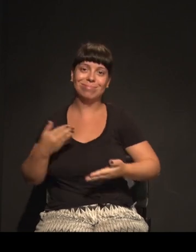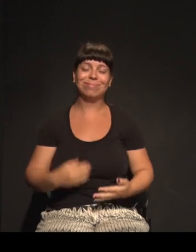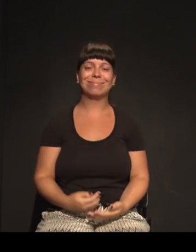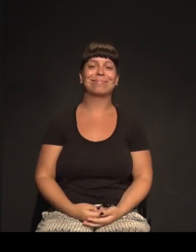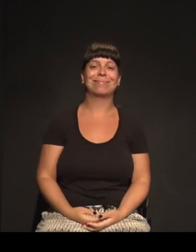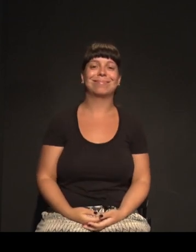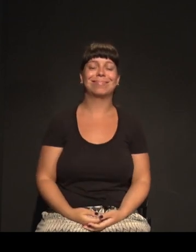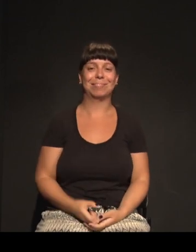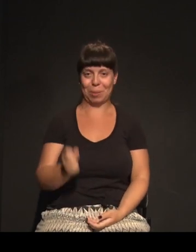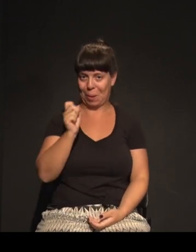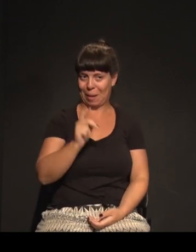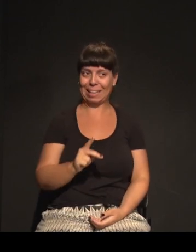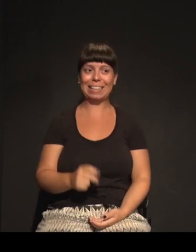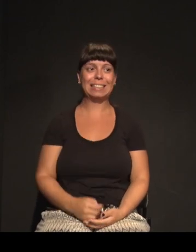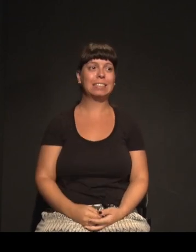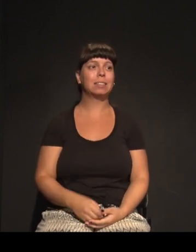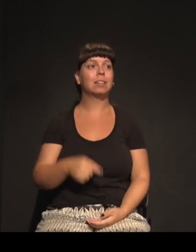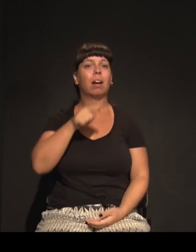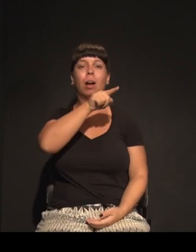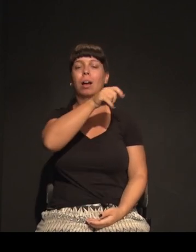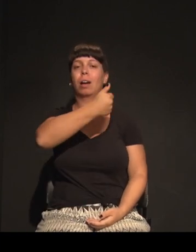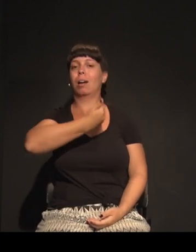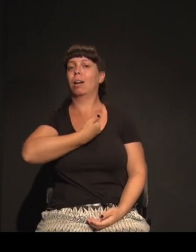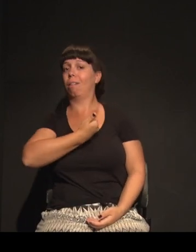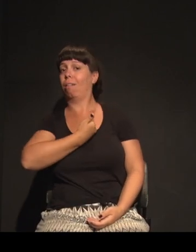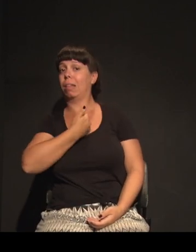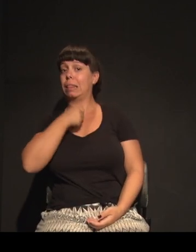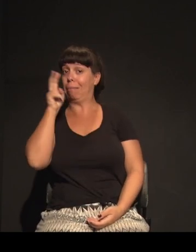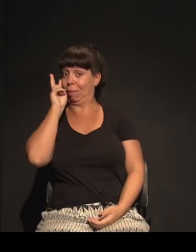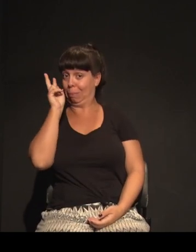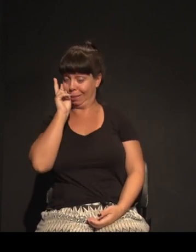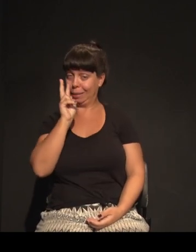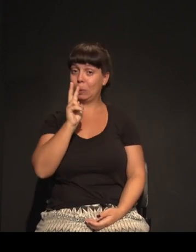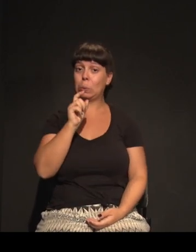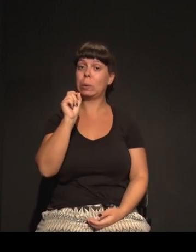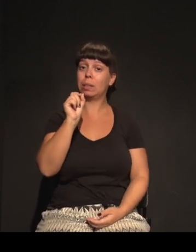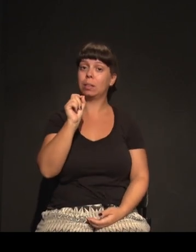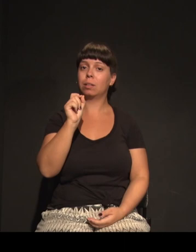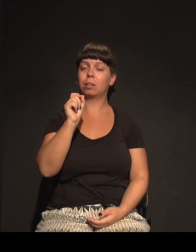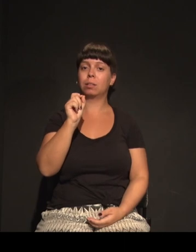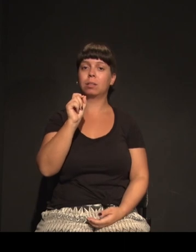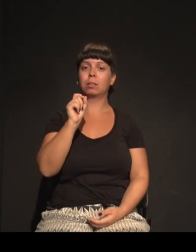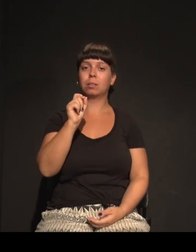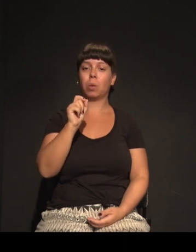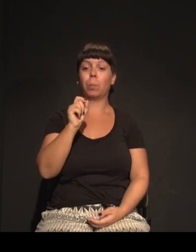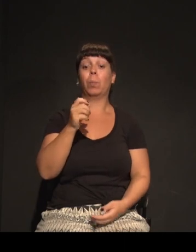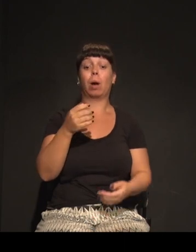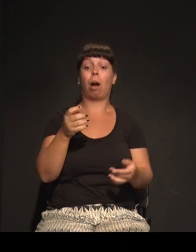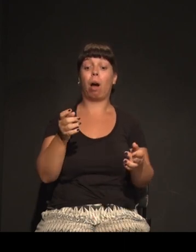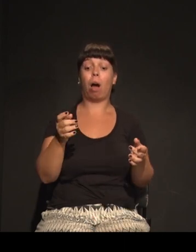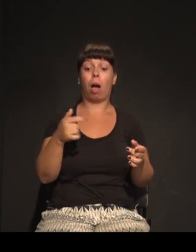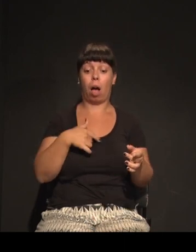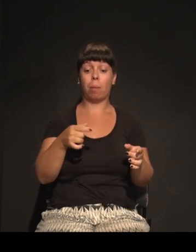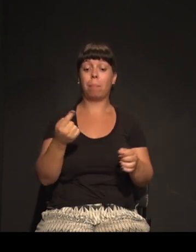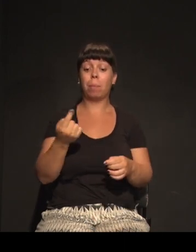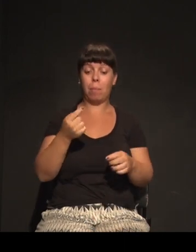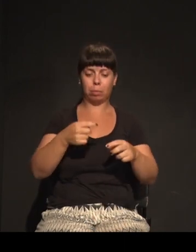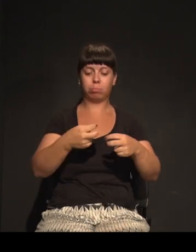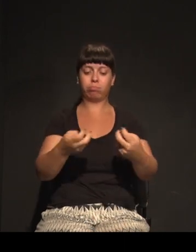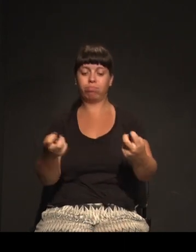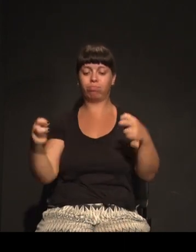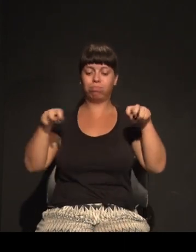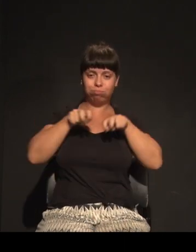tá claudinei está lembrando aqui que as perguntas depois num segundo momento depois da mesa